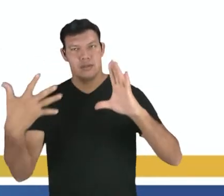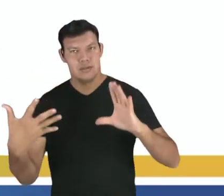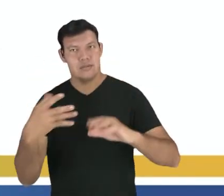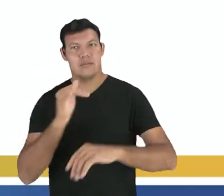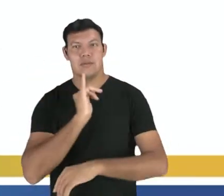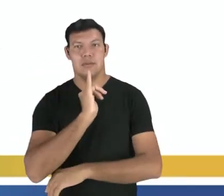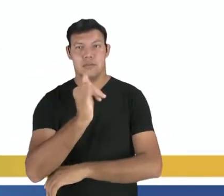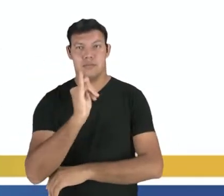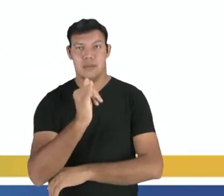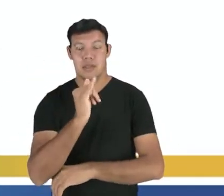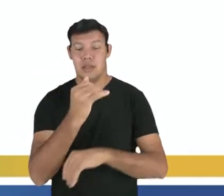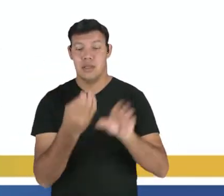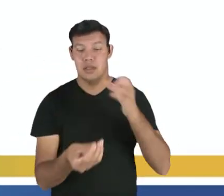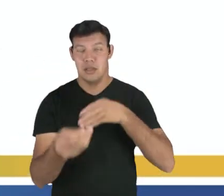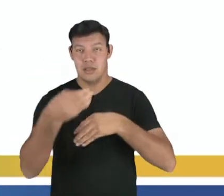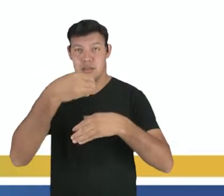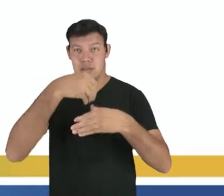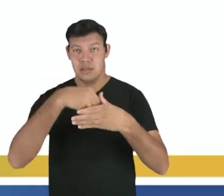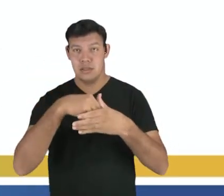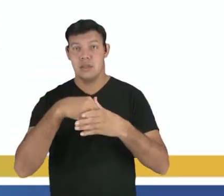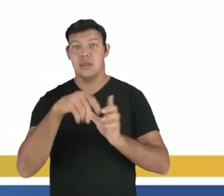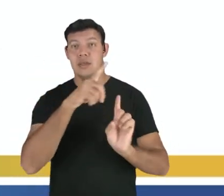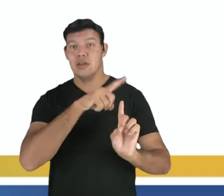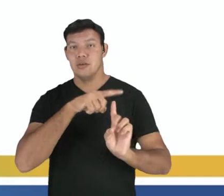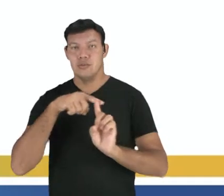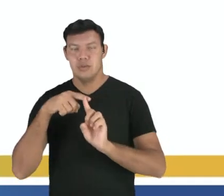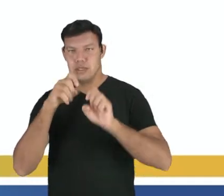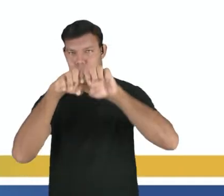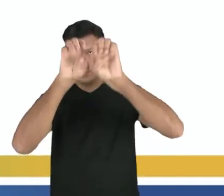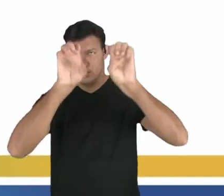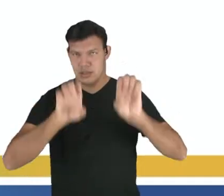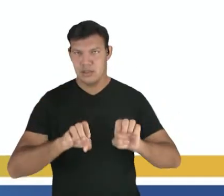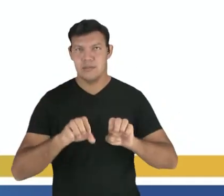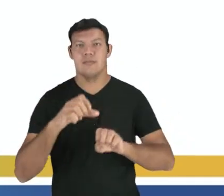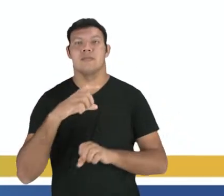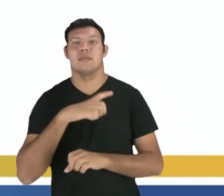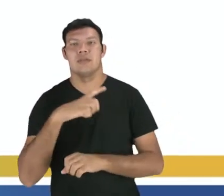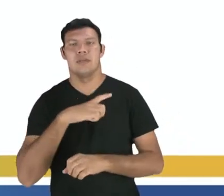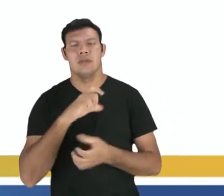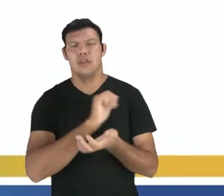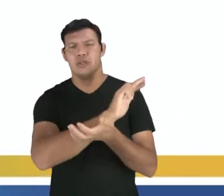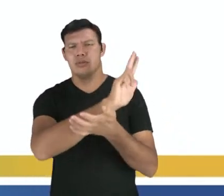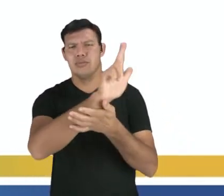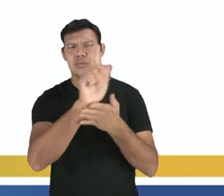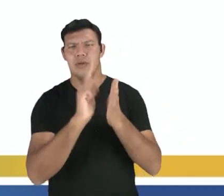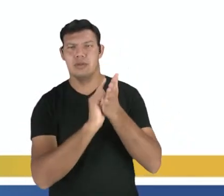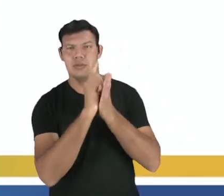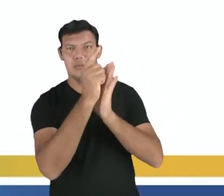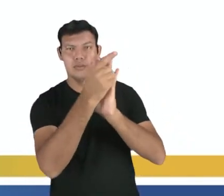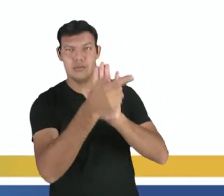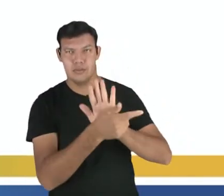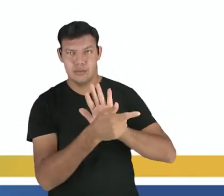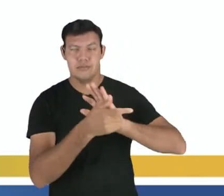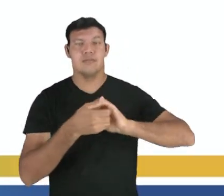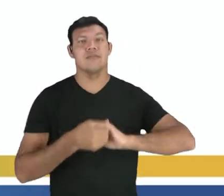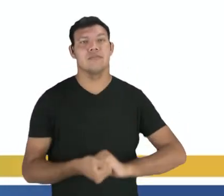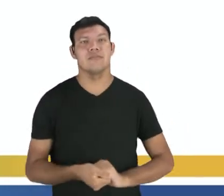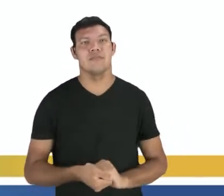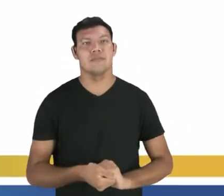narração dentro da tipologia dessa estrutura nós temos vários gêneros textuais